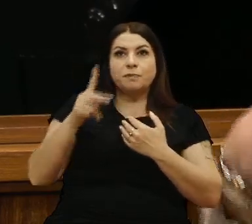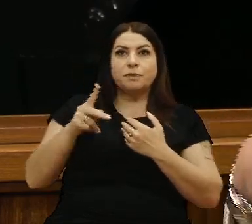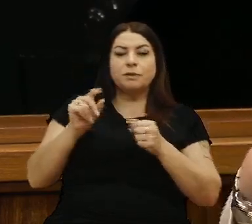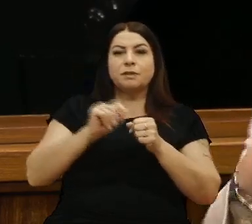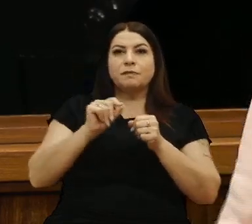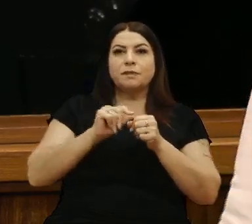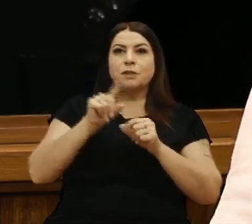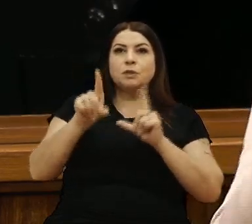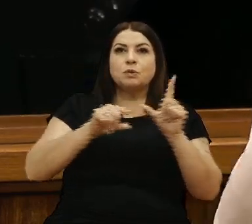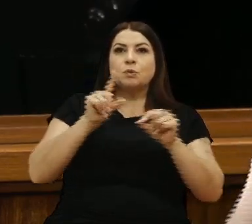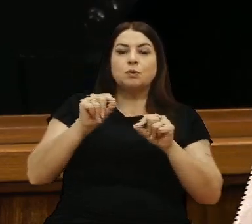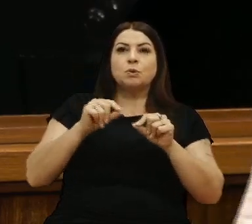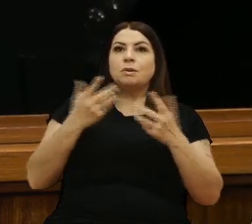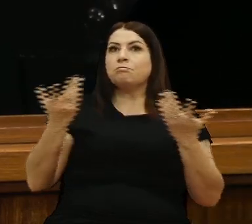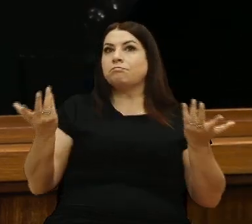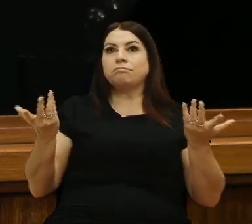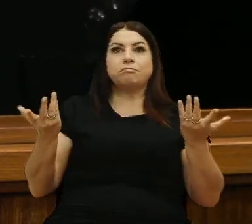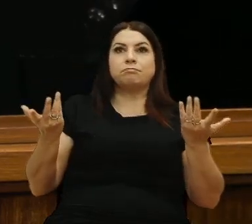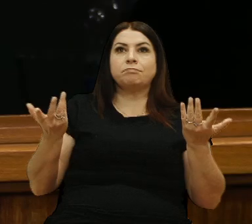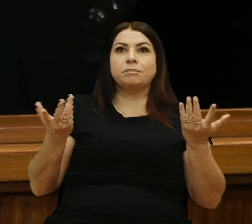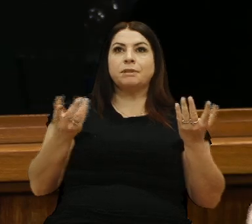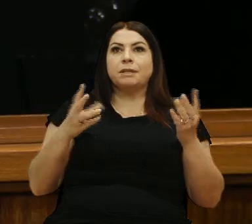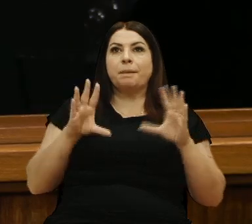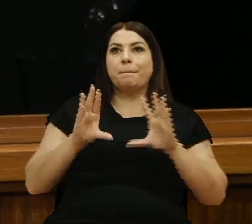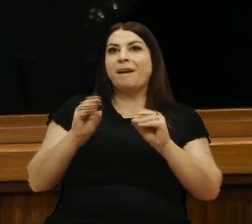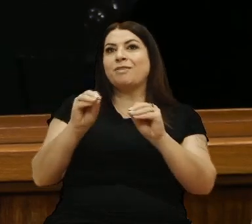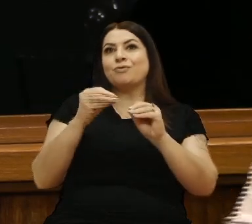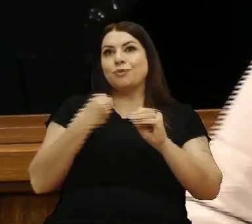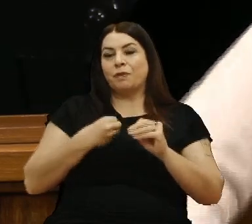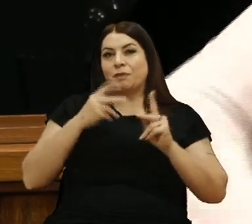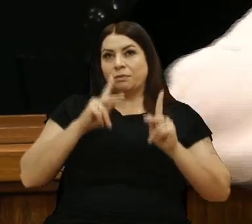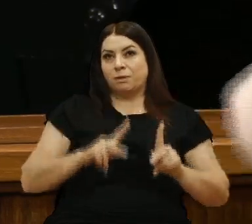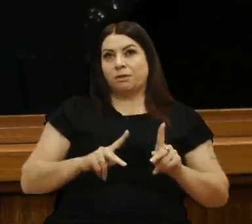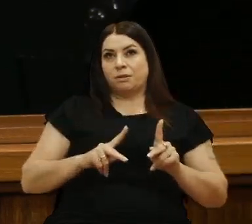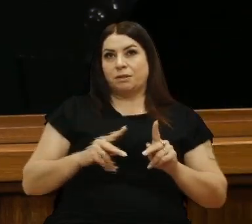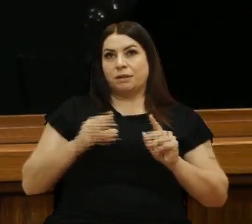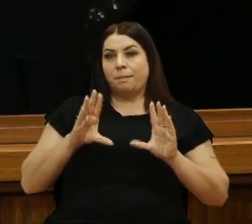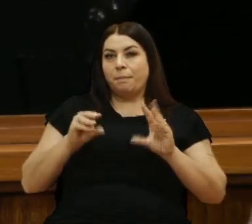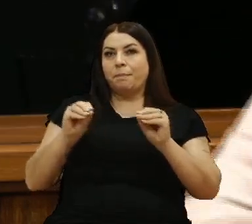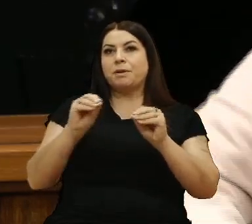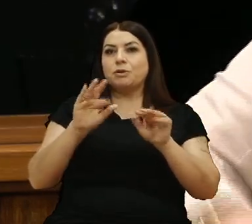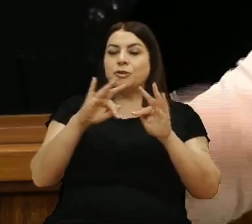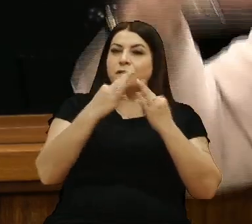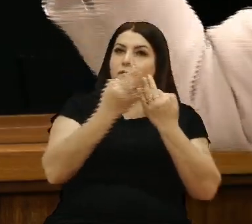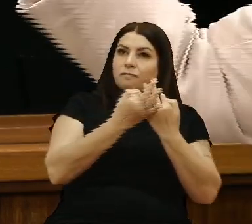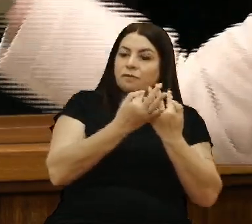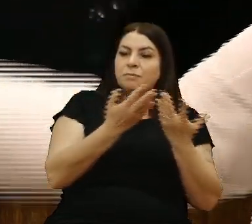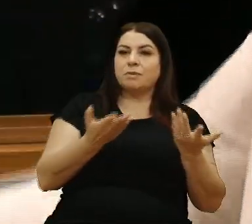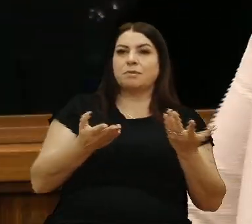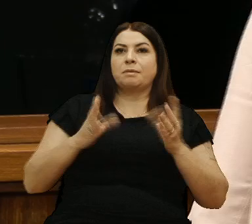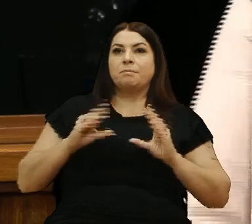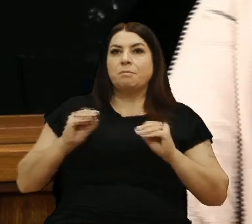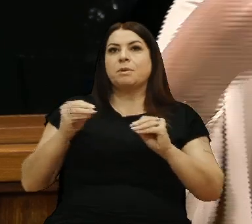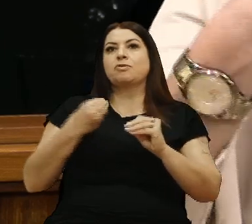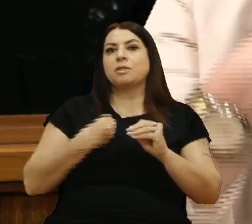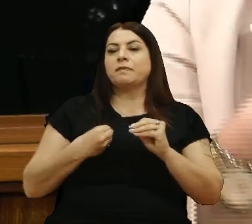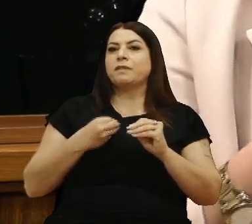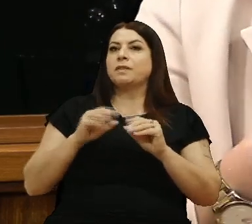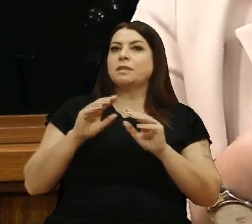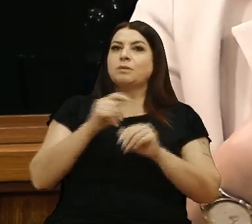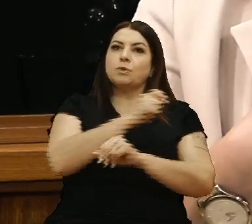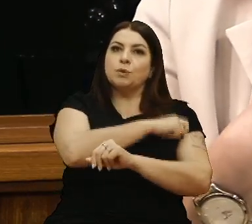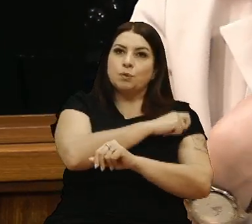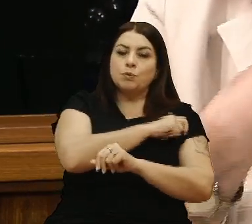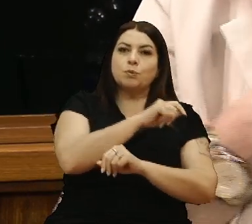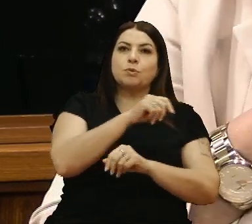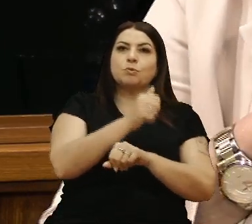fazendo escolhas e vão ficar... Mexe com a vida das pessoas, mexe com a vida das famílias, mexe com a vida do estudante, mexe com a vida